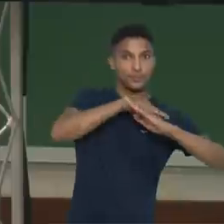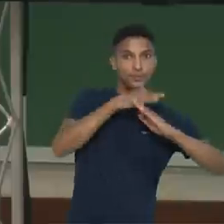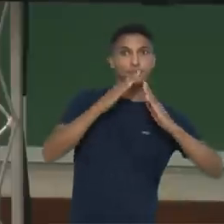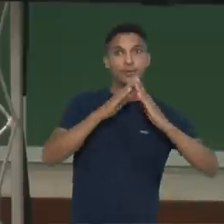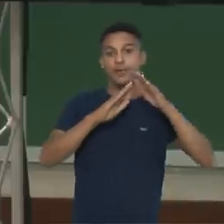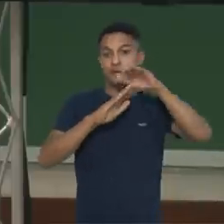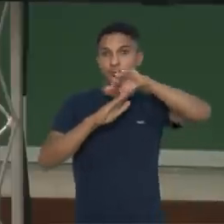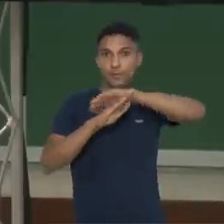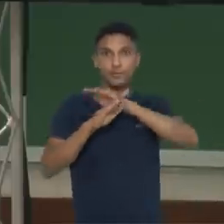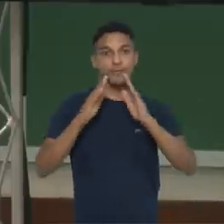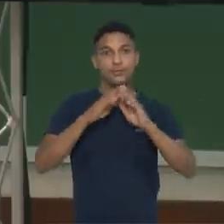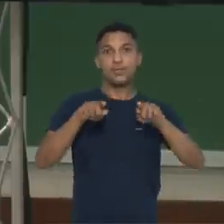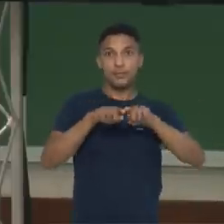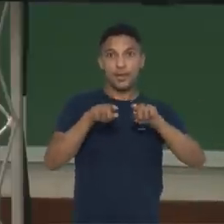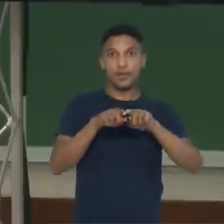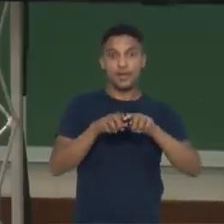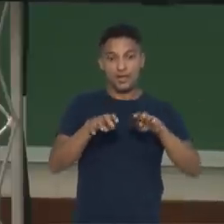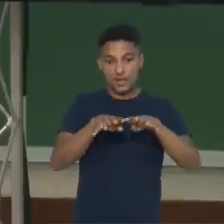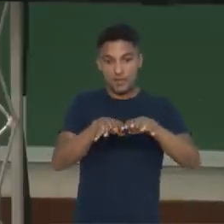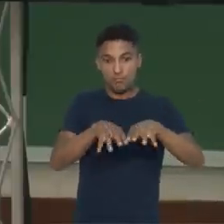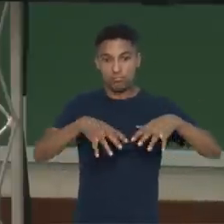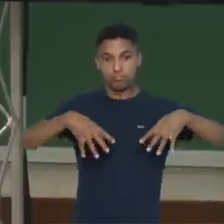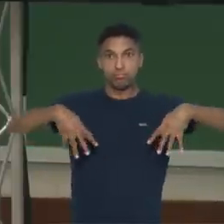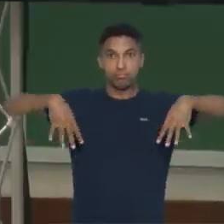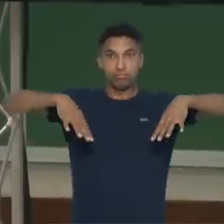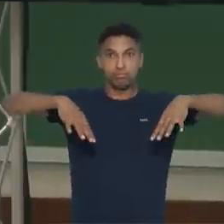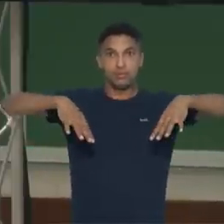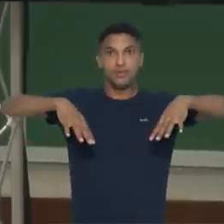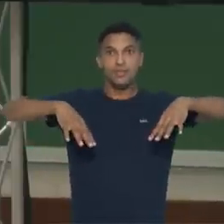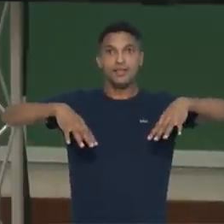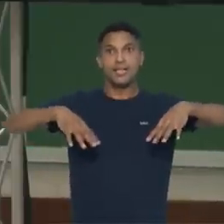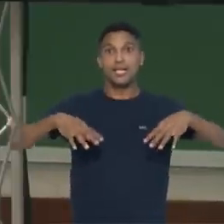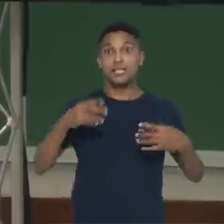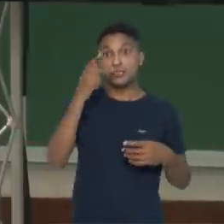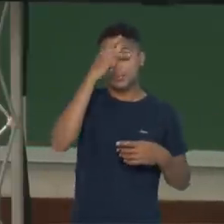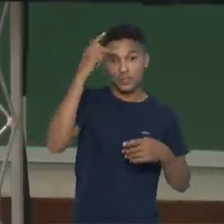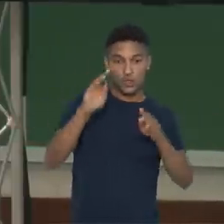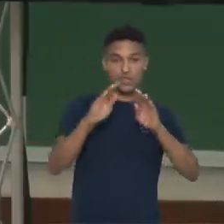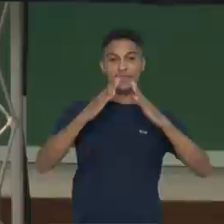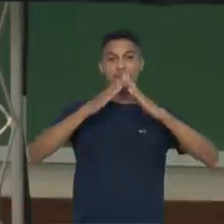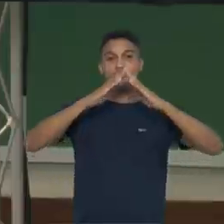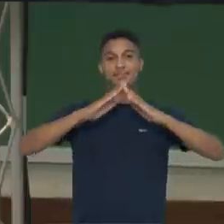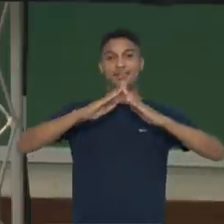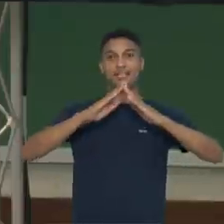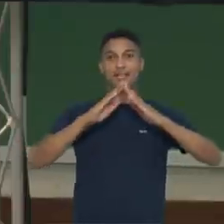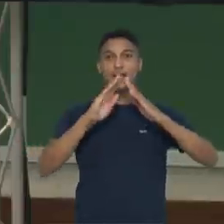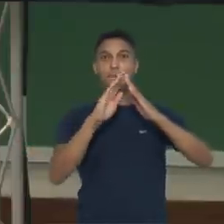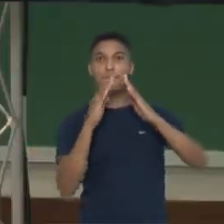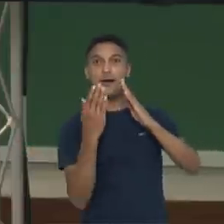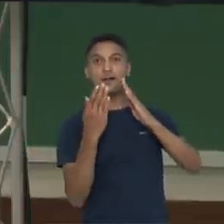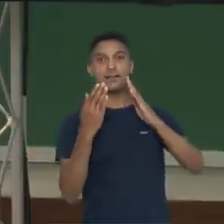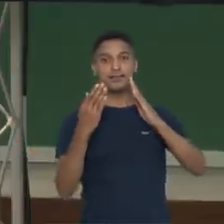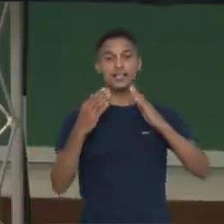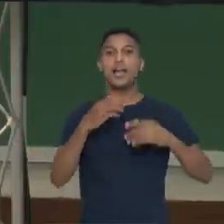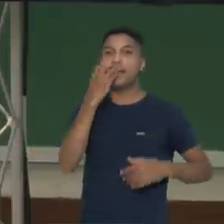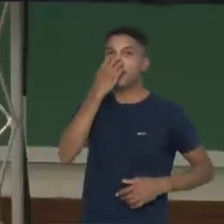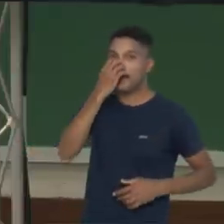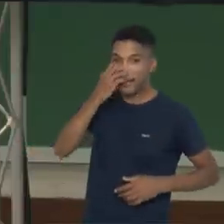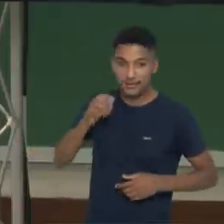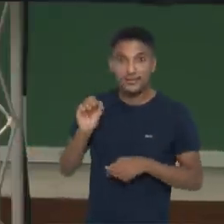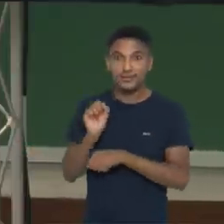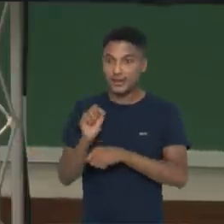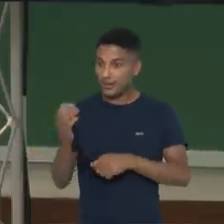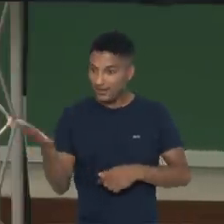público comprar o seu ingresso para adentrar no circo, né? Na porta do circo tínhamos ali o palhaço esperando e as